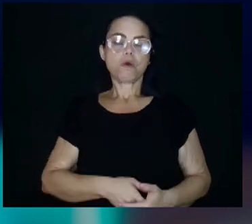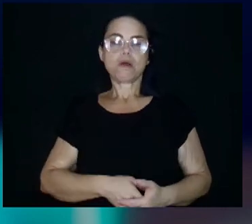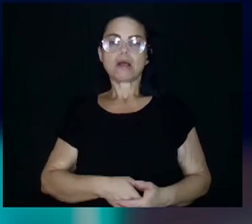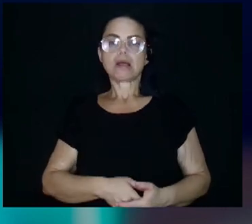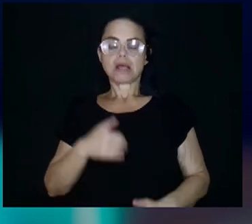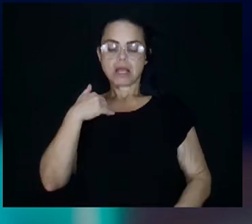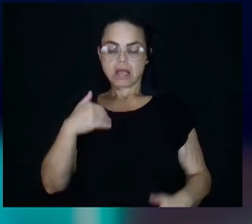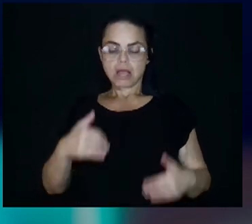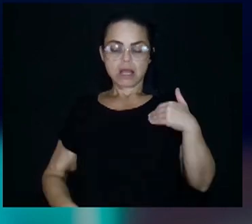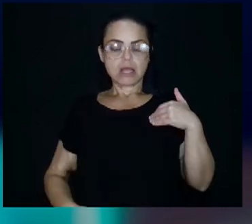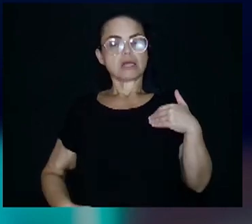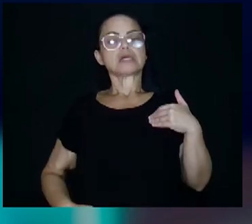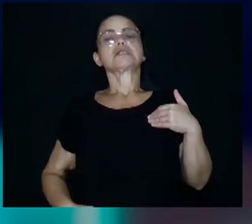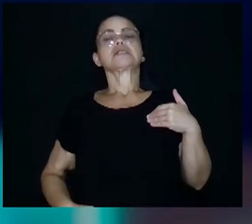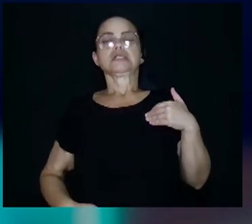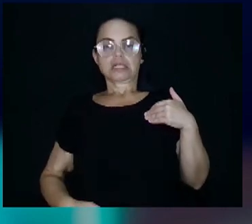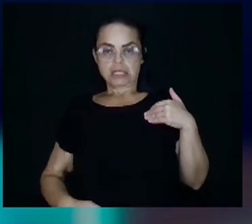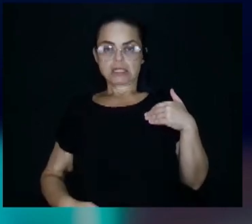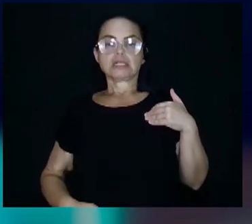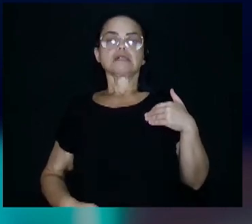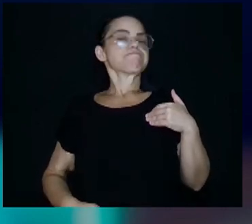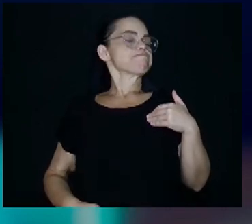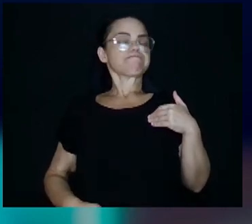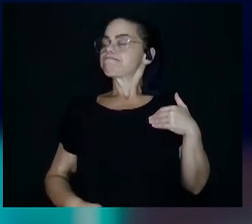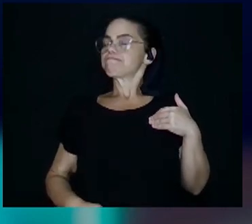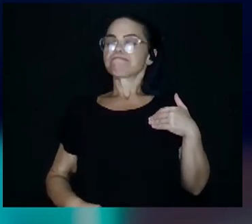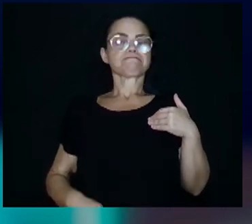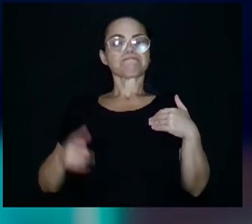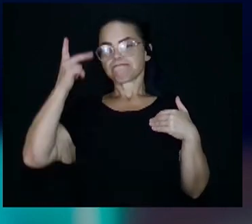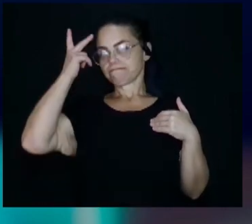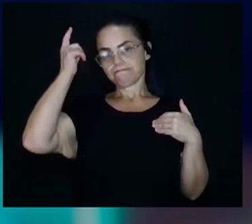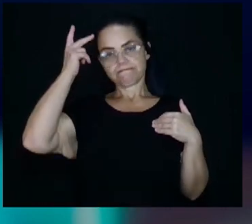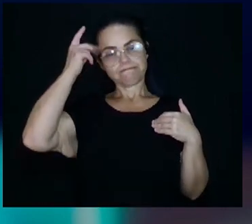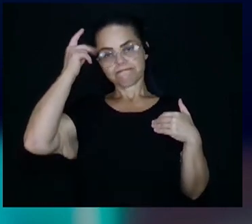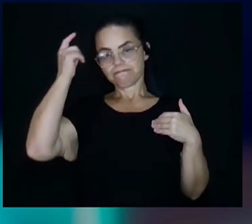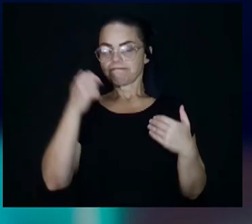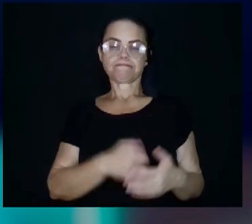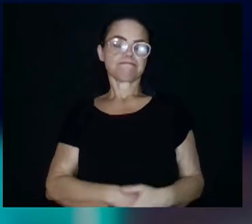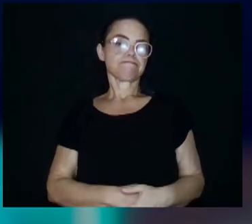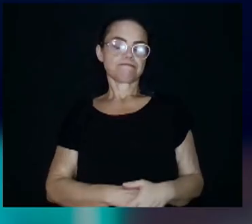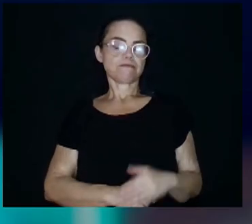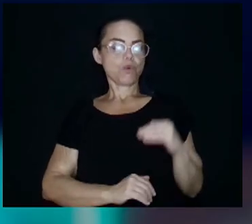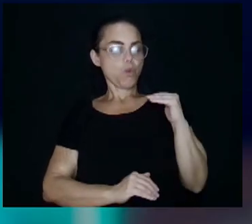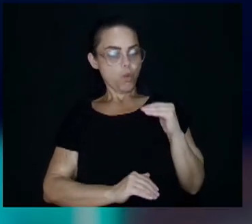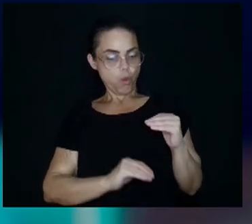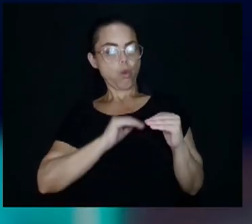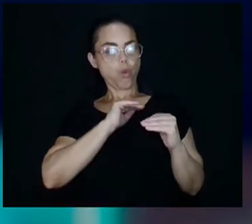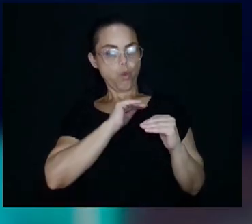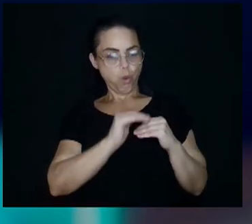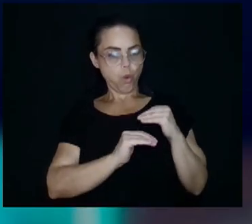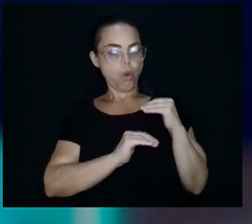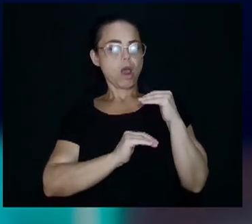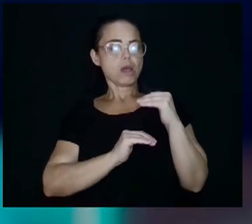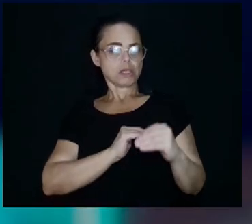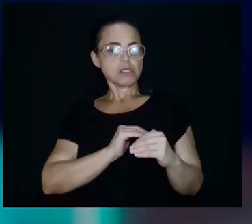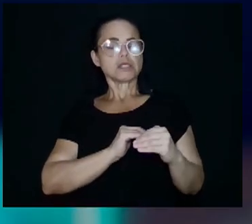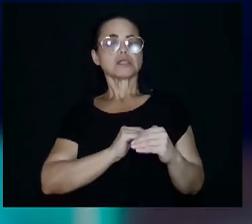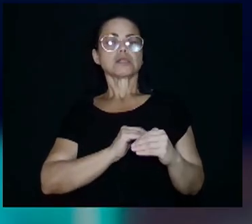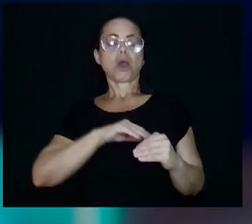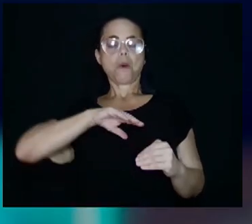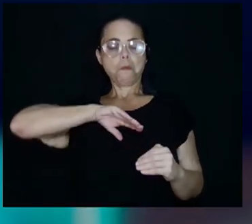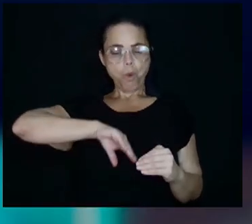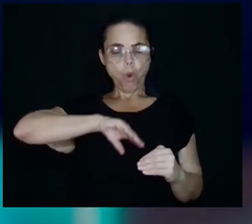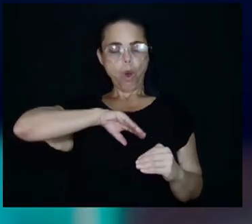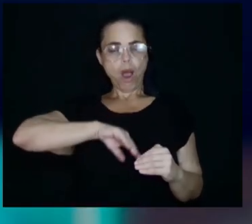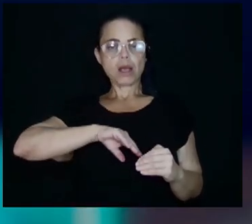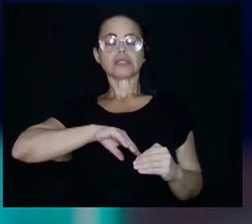movimentos, isso não faz parte, vamos dizer assim, de um desenvolvimento da nossa fluência. Isso já é um indício de que alguma